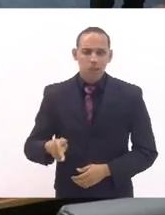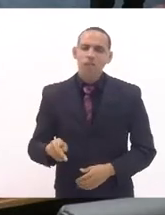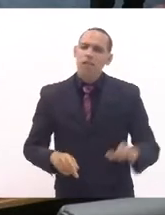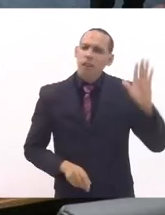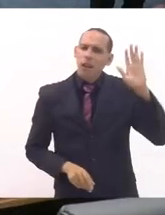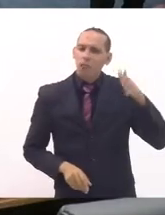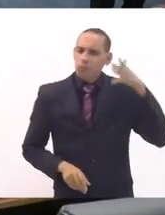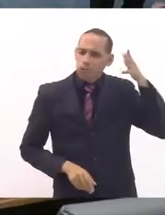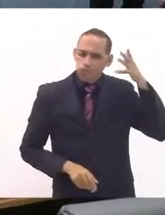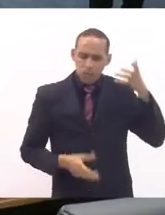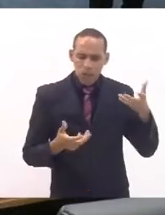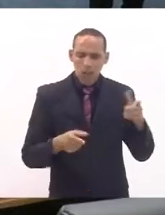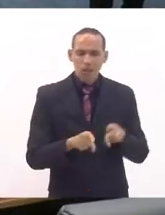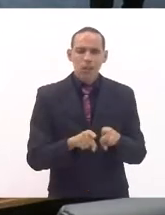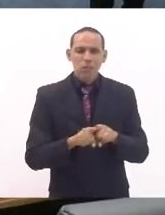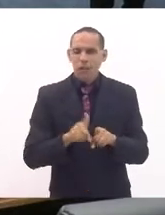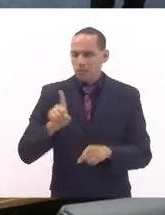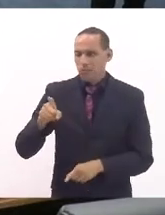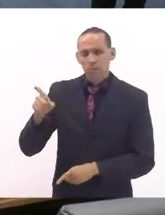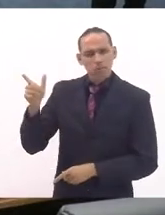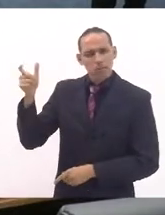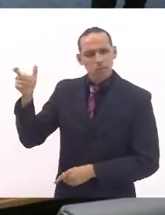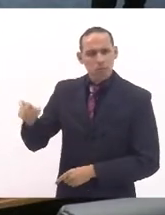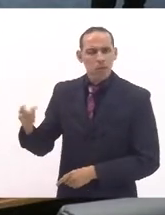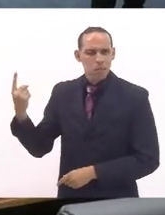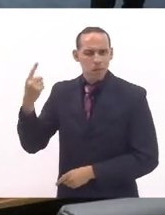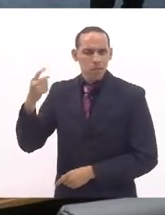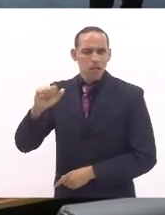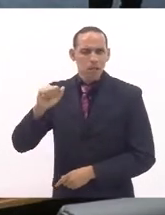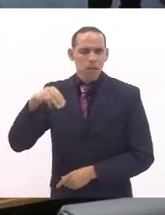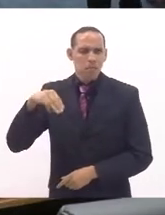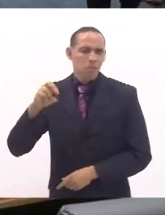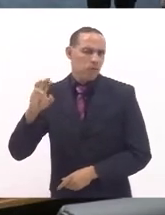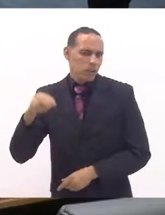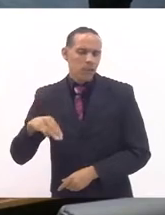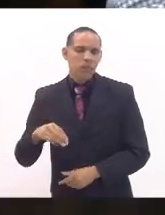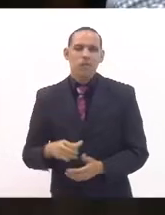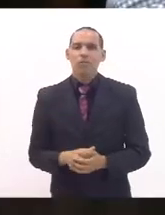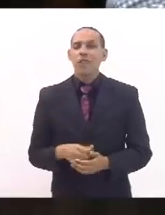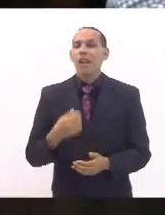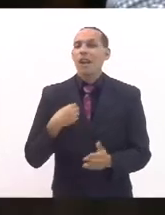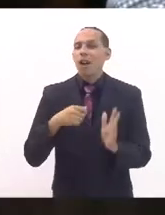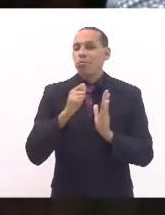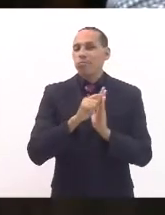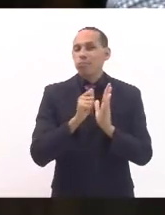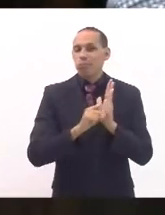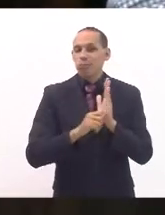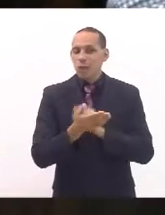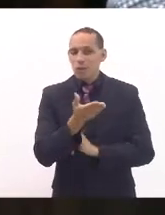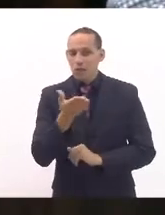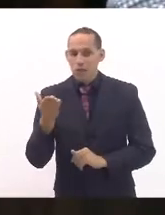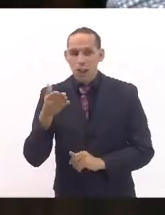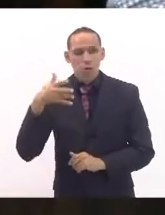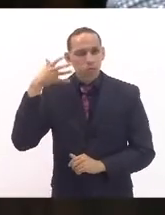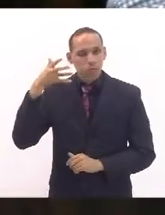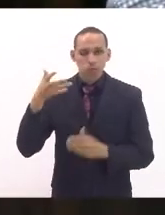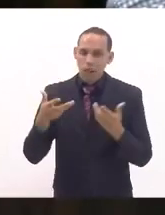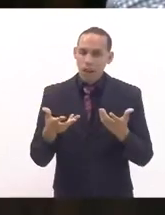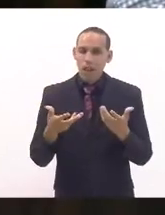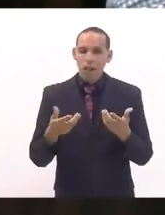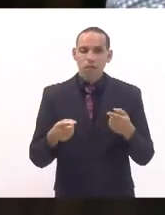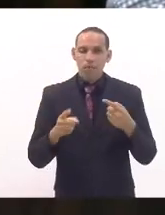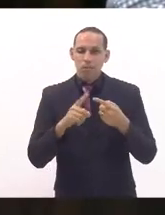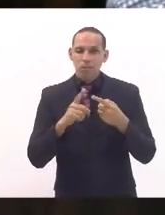quero discutir, senhor presidente. Depois do Amorim, está na minha frente. Vou escrever os deputados que queiram discutir.